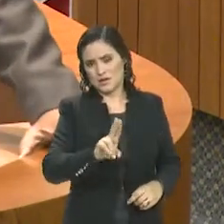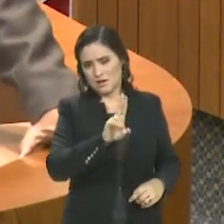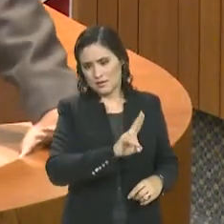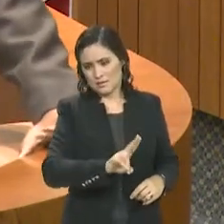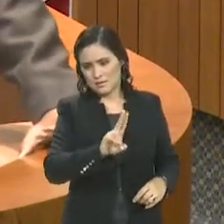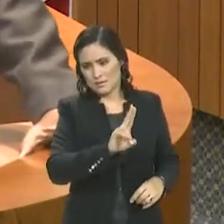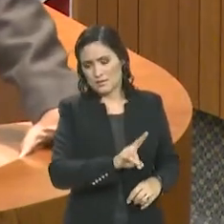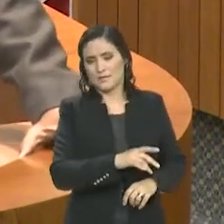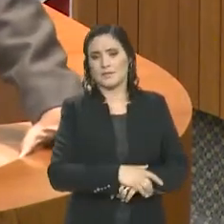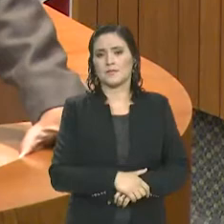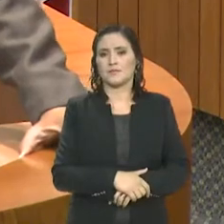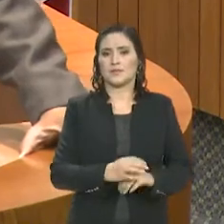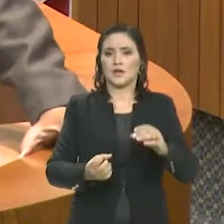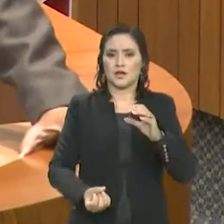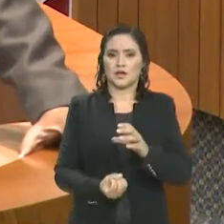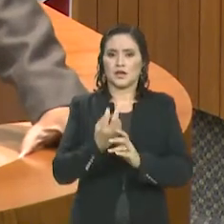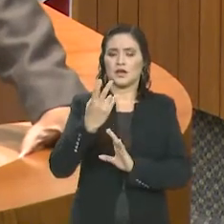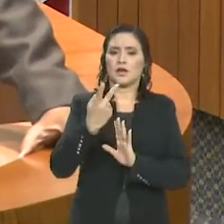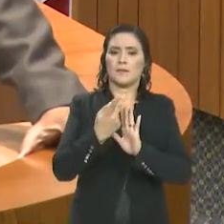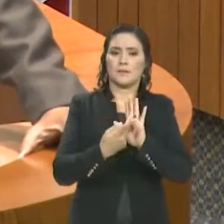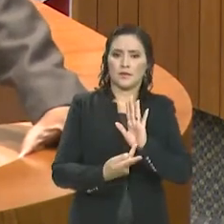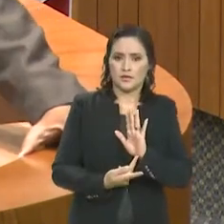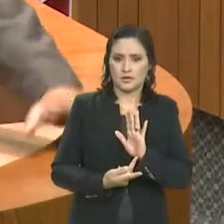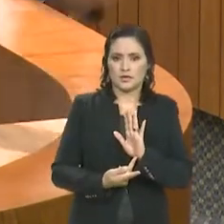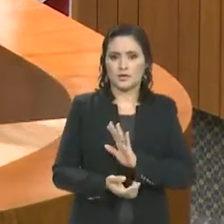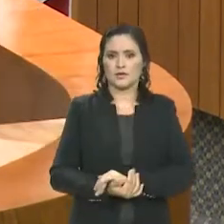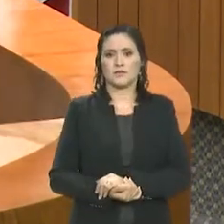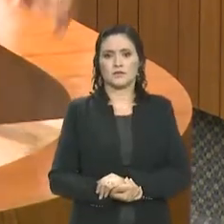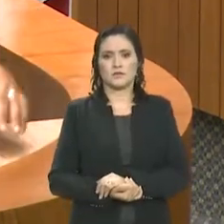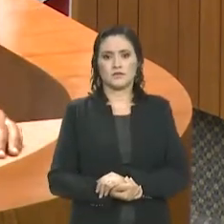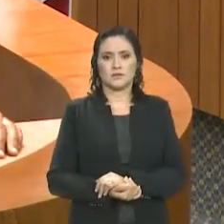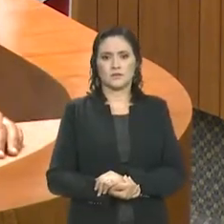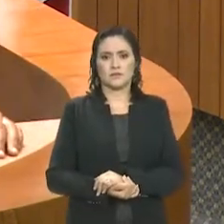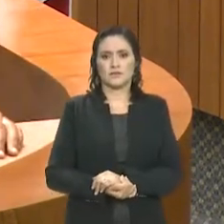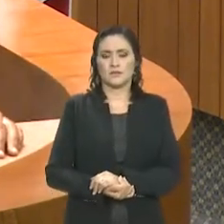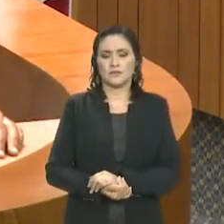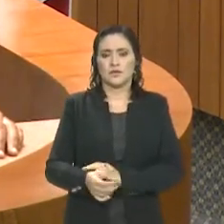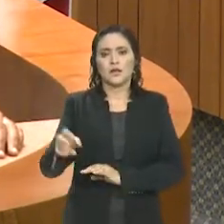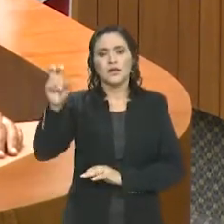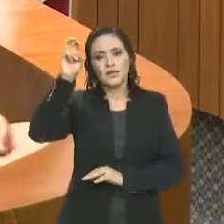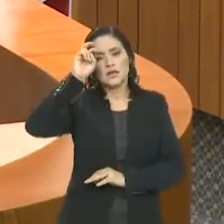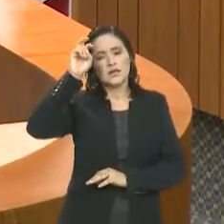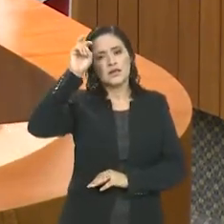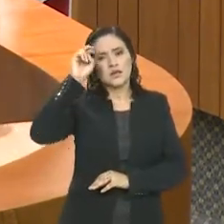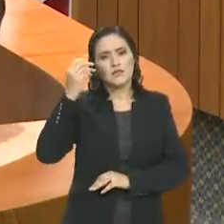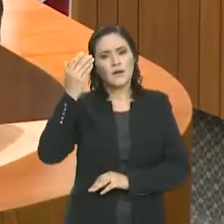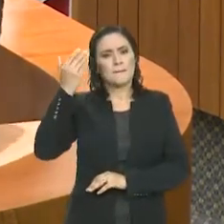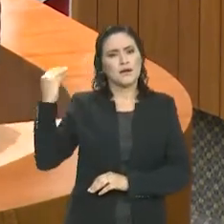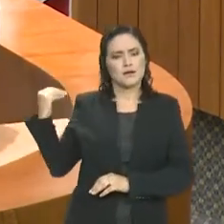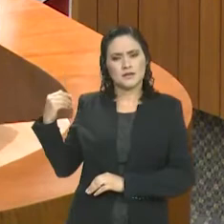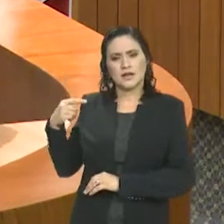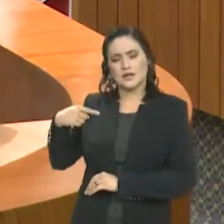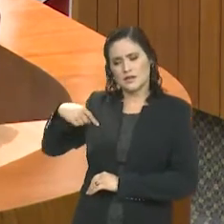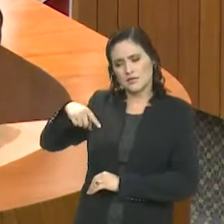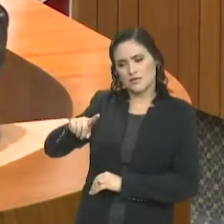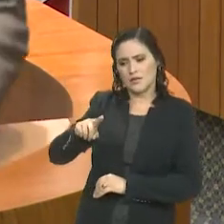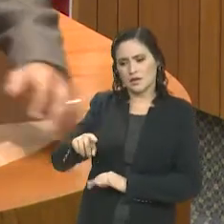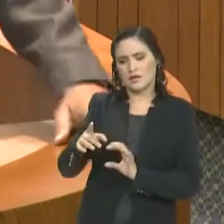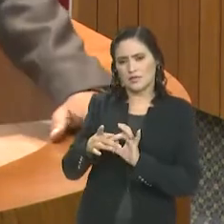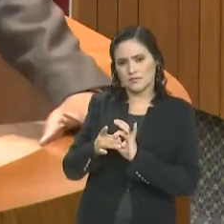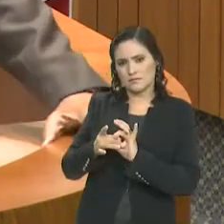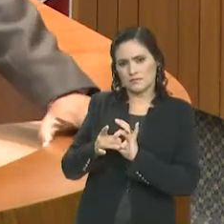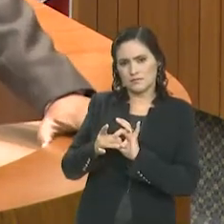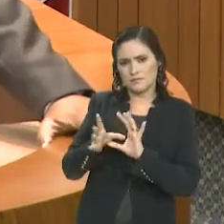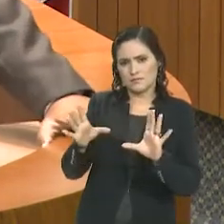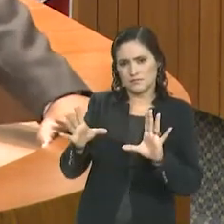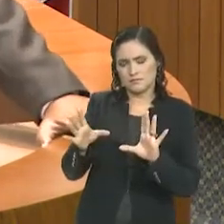foi criado o projeto e foi executado. Na última quinta-feira estivemos inaugurando aquele belo equipamento.